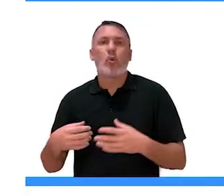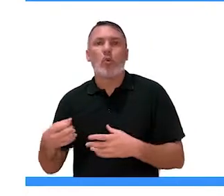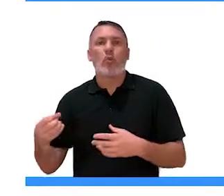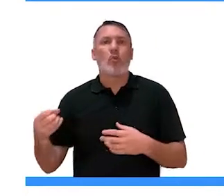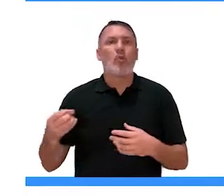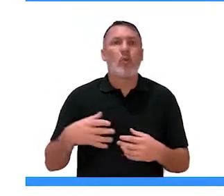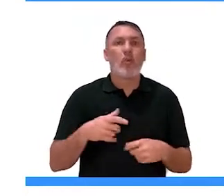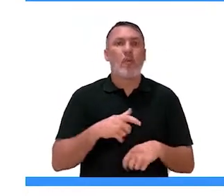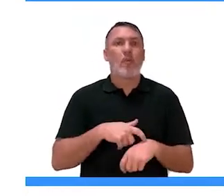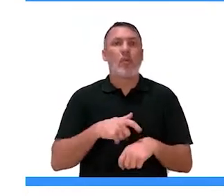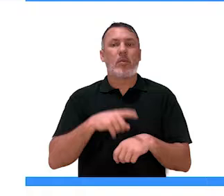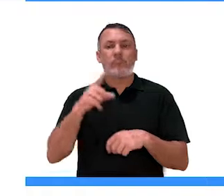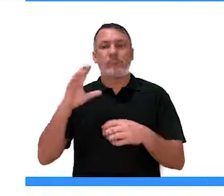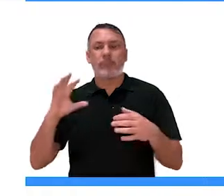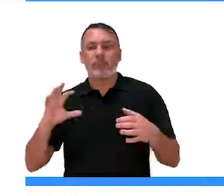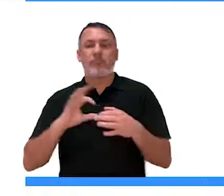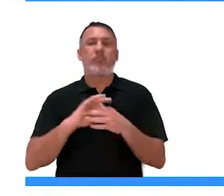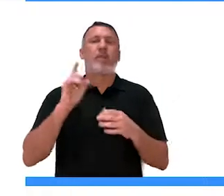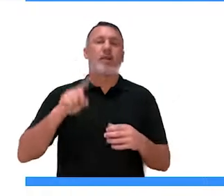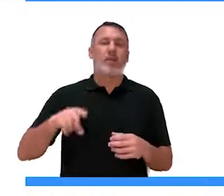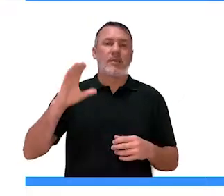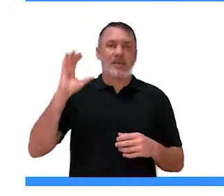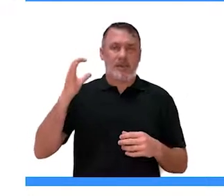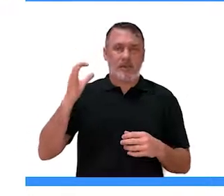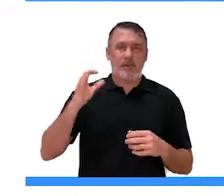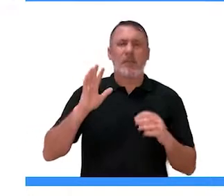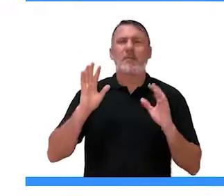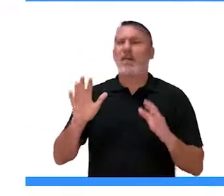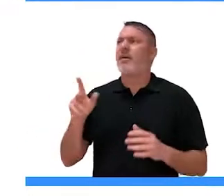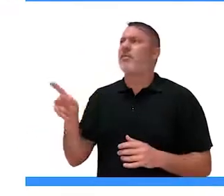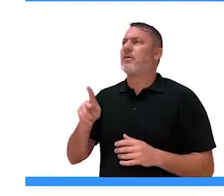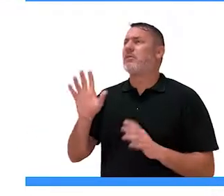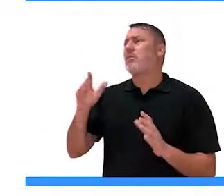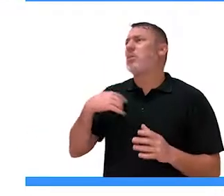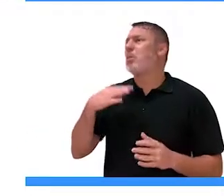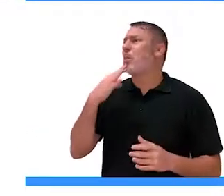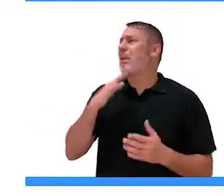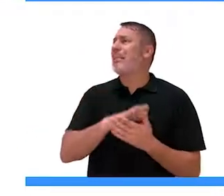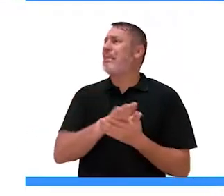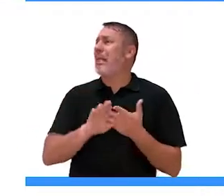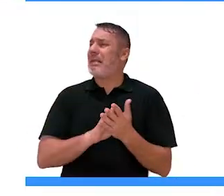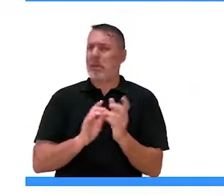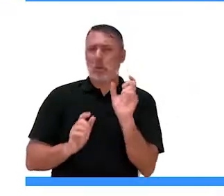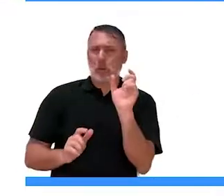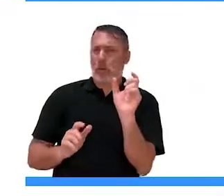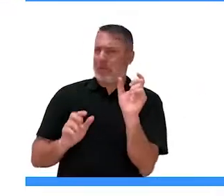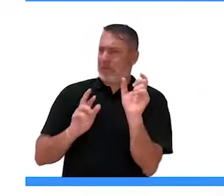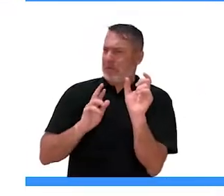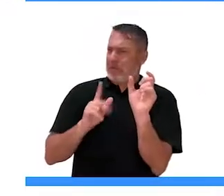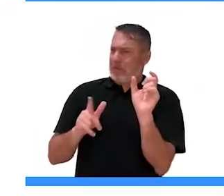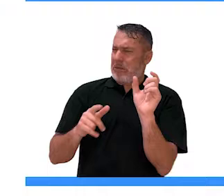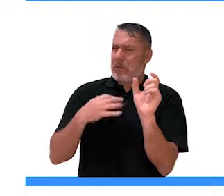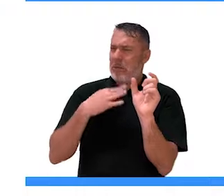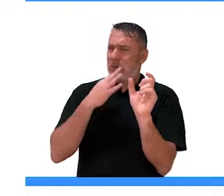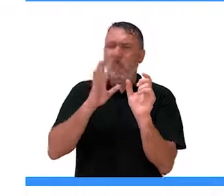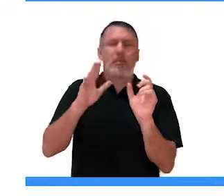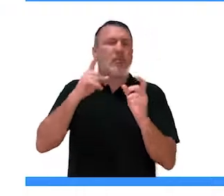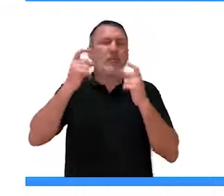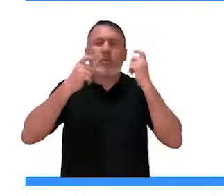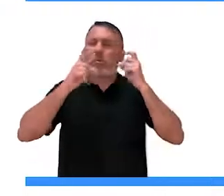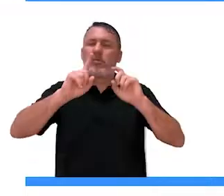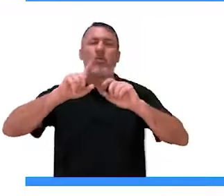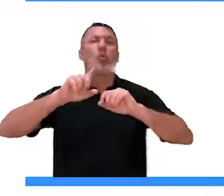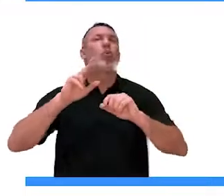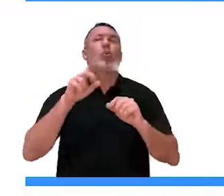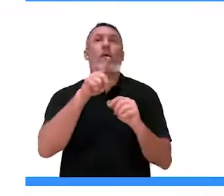pegada científica, tá? Então, fiquem atentos. Mas aí você diz, professor, eu não sei, não conheço nada desses nomes de ouro, não se preocupe,